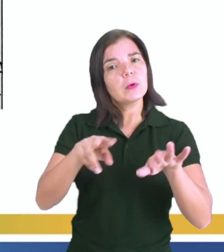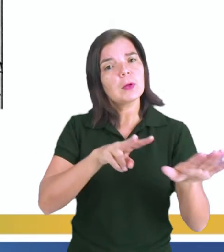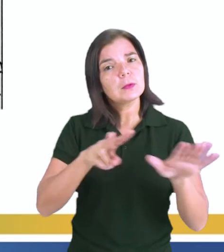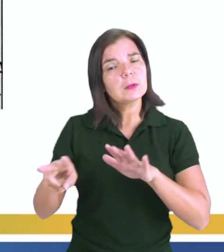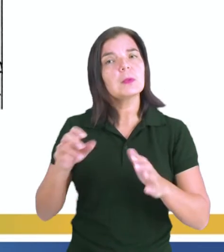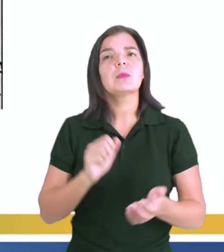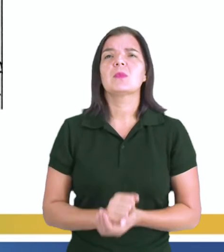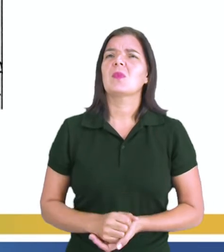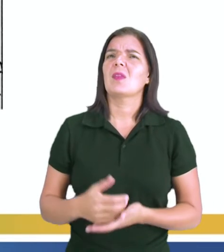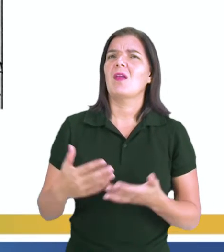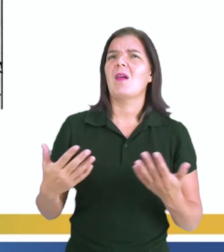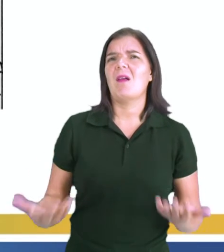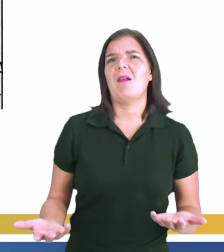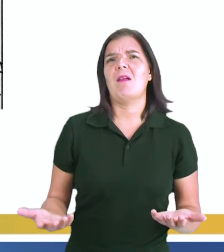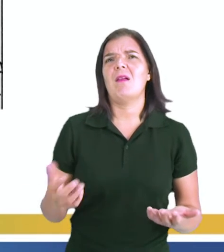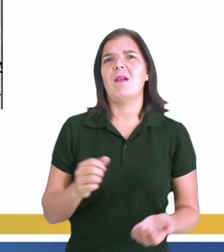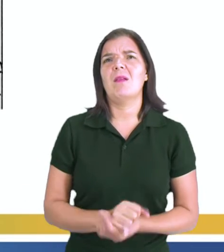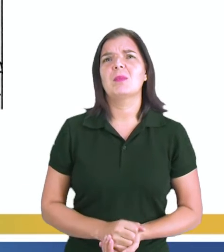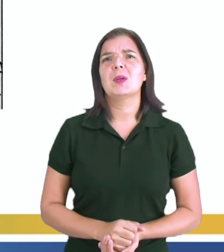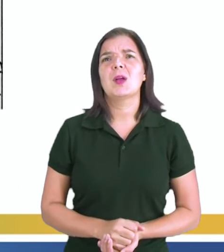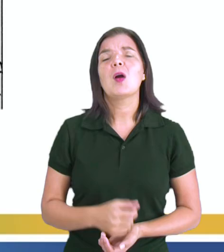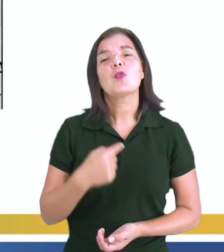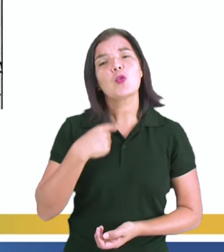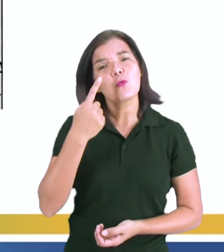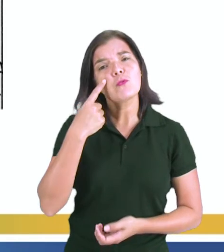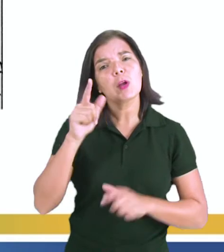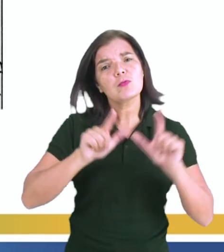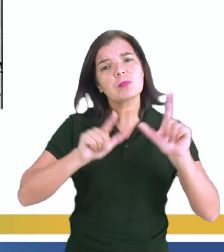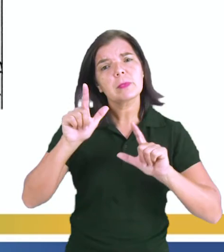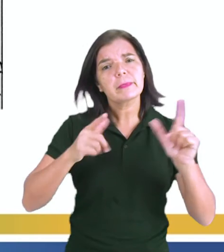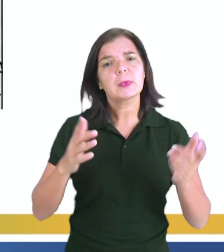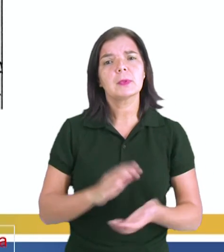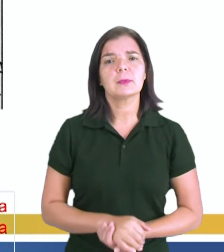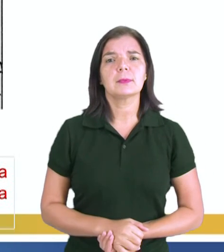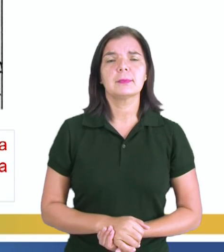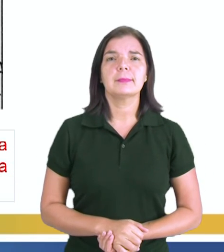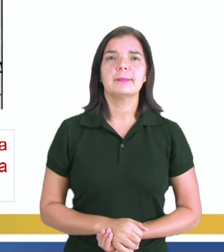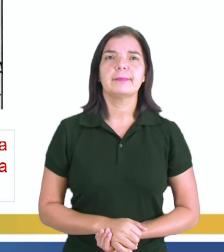semana. Ele fala, mas aí é quando eu vejo TV.